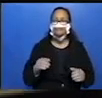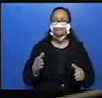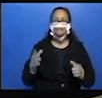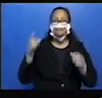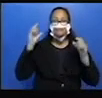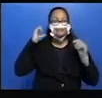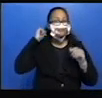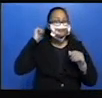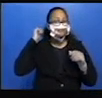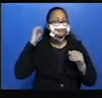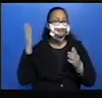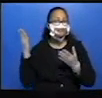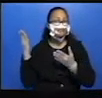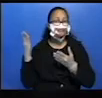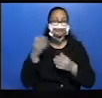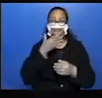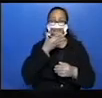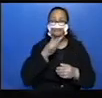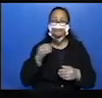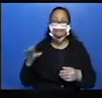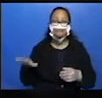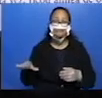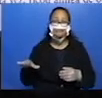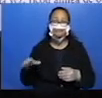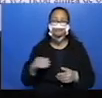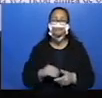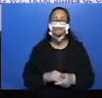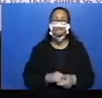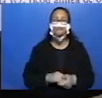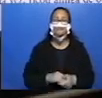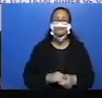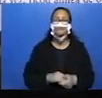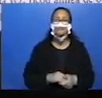do menino. O que será que vem por aí em quarto ano?